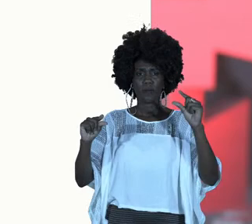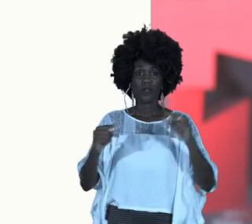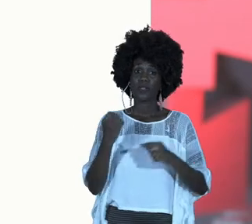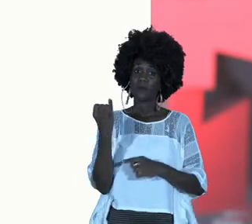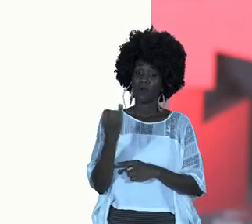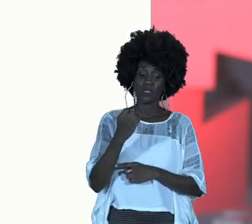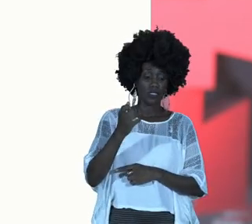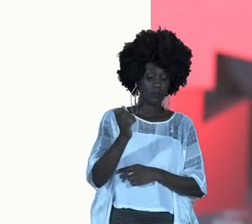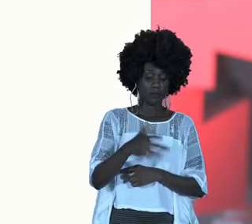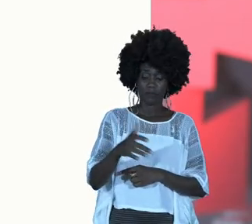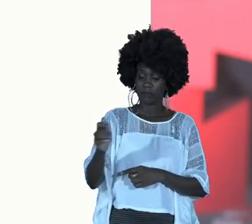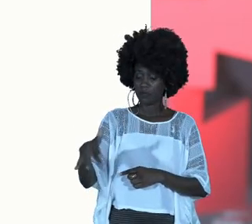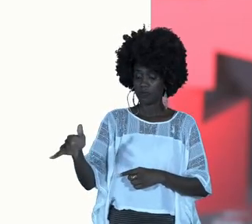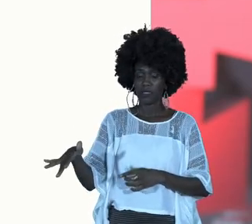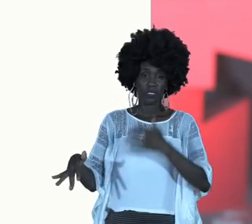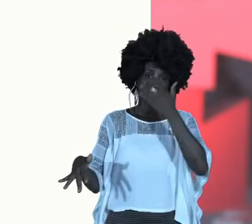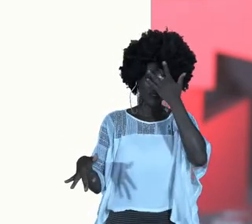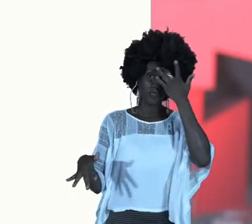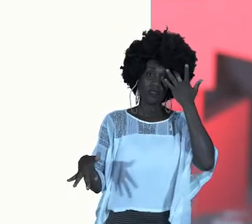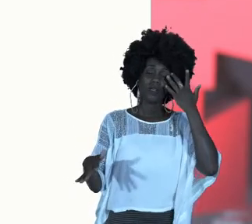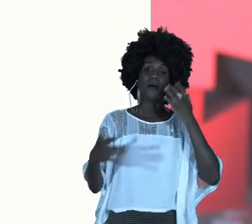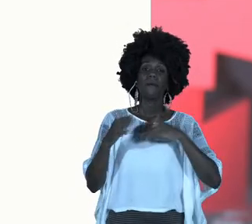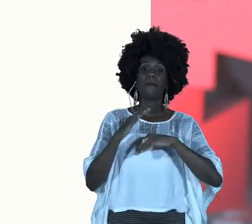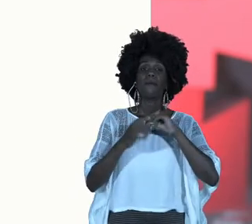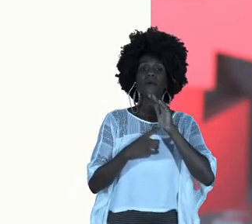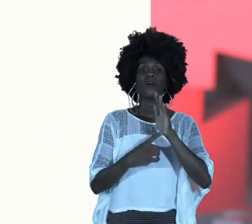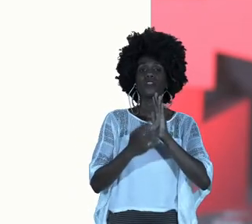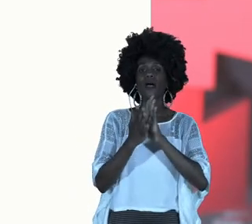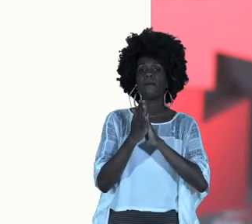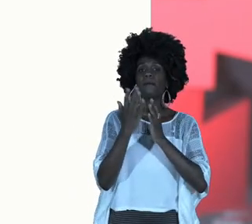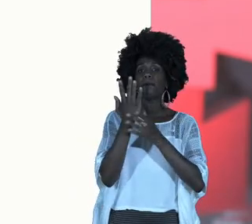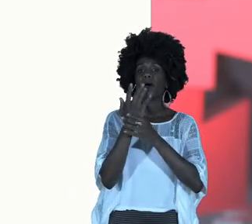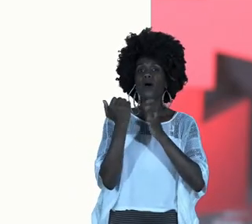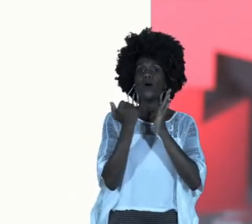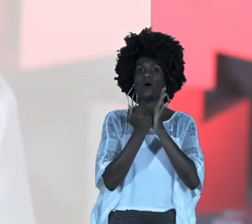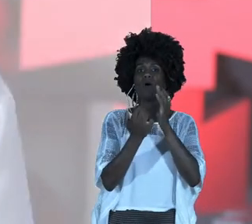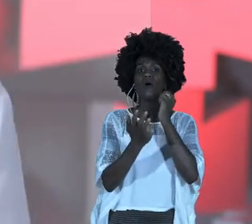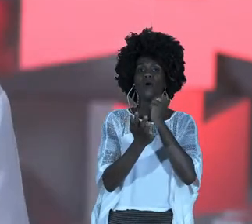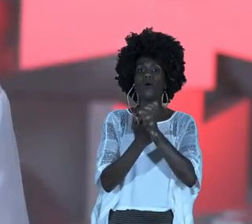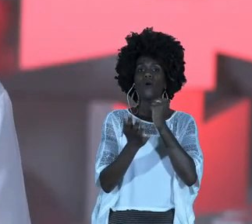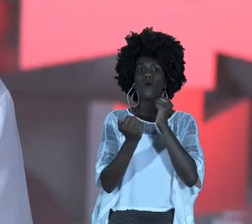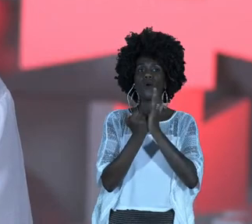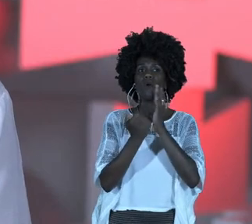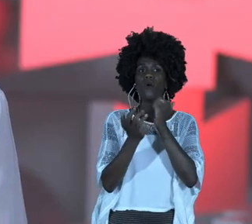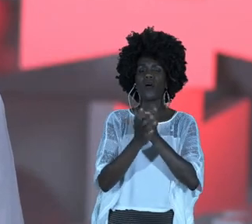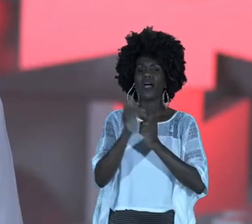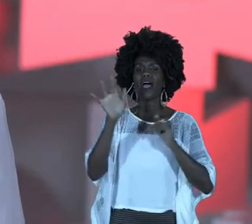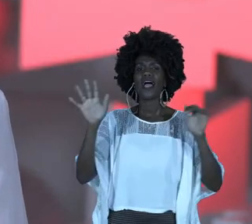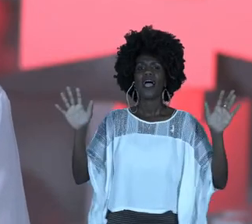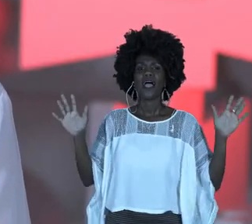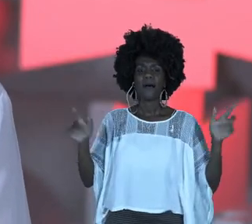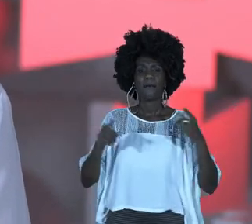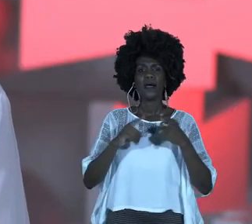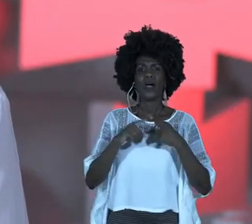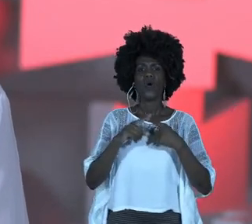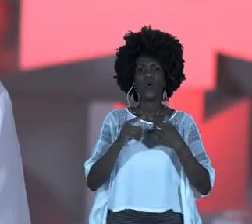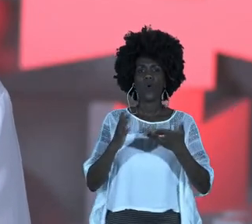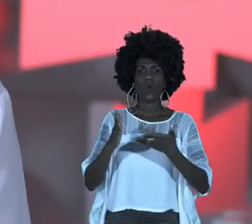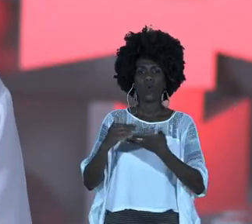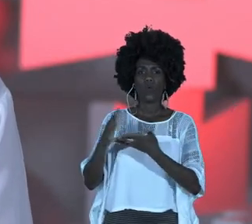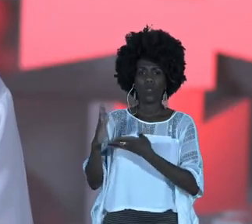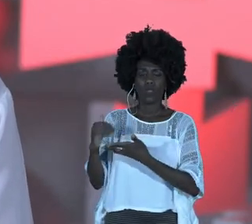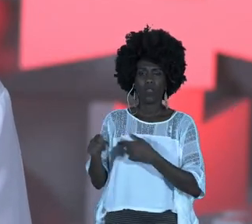importância. E mostra as mãos feridas, mostra os pés feridos, mostra o livro